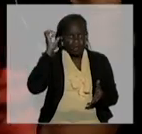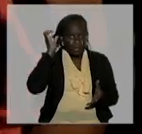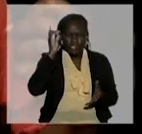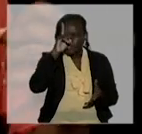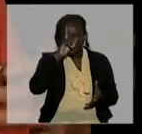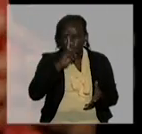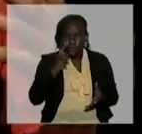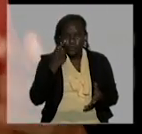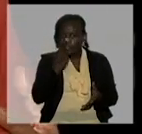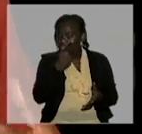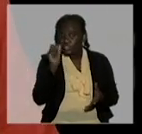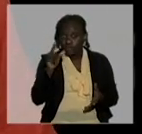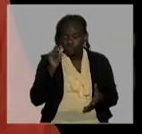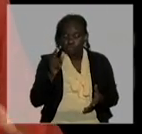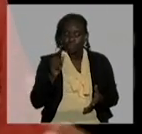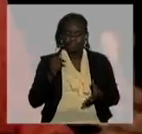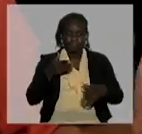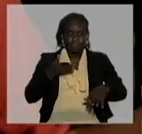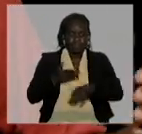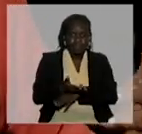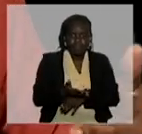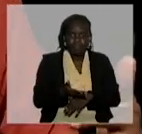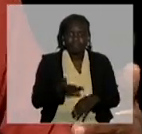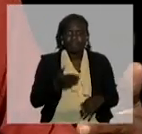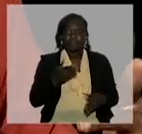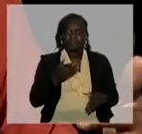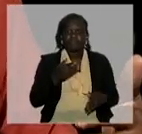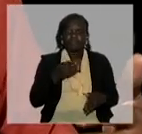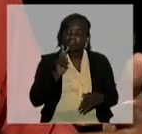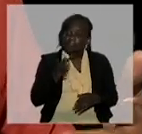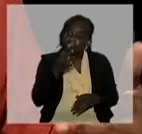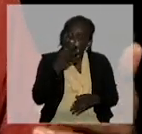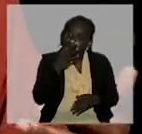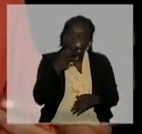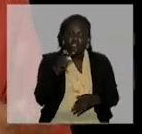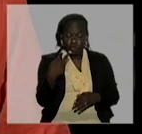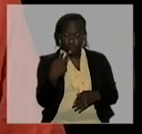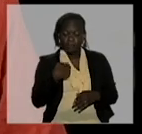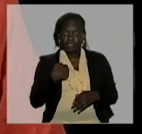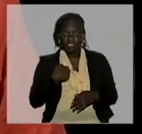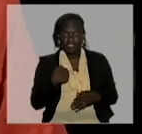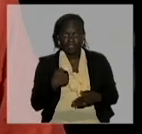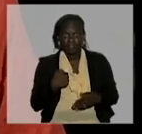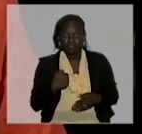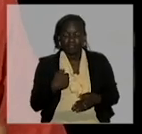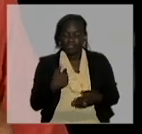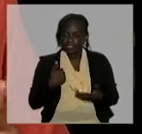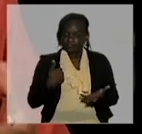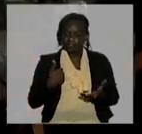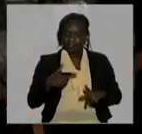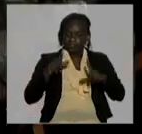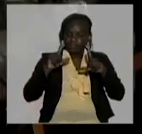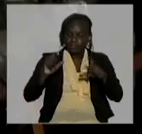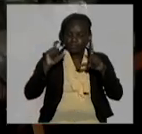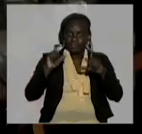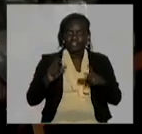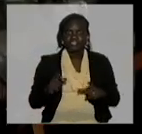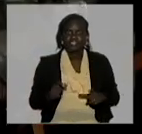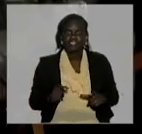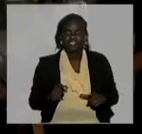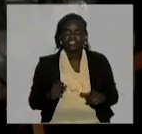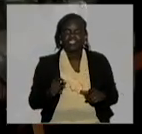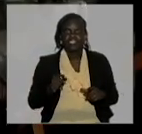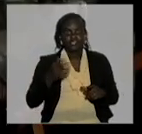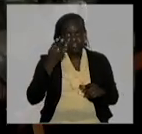bem lourinho, de olhos claros, entrou na cena e parou e olhou para mim. E eu fiz essa